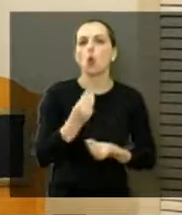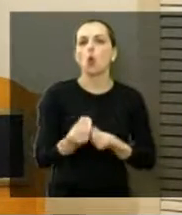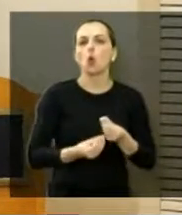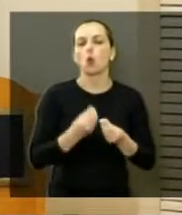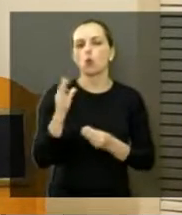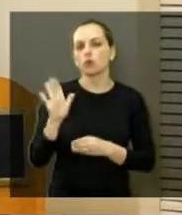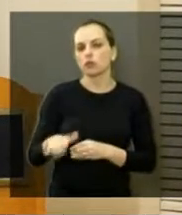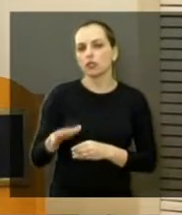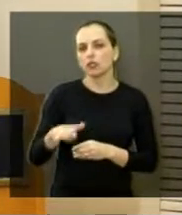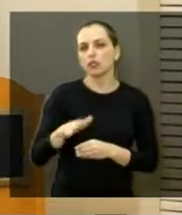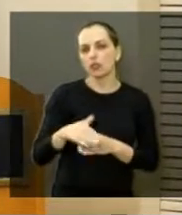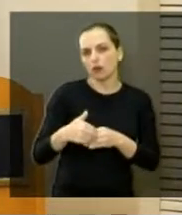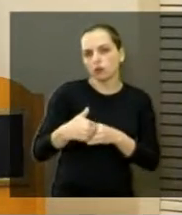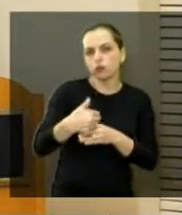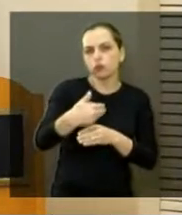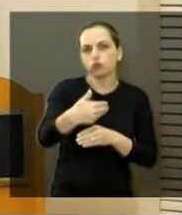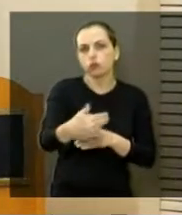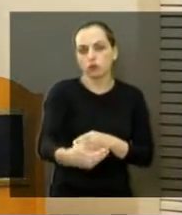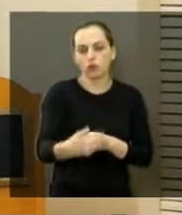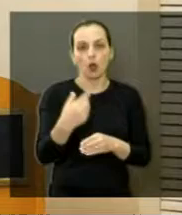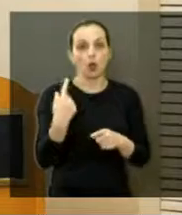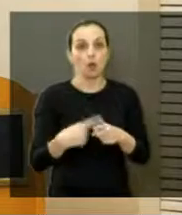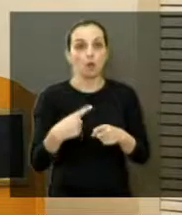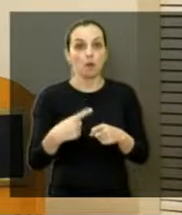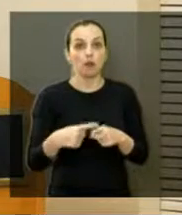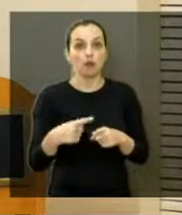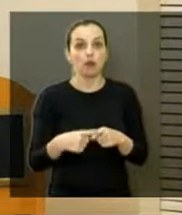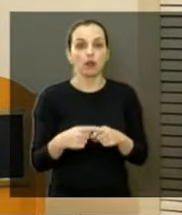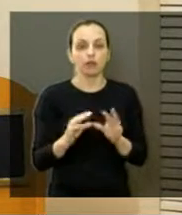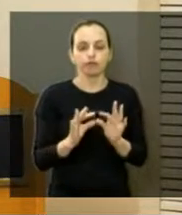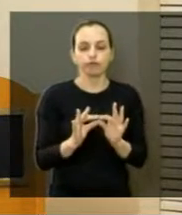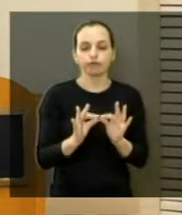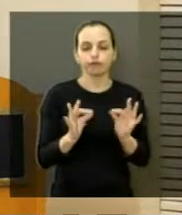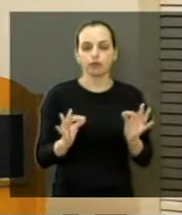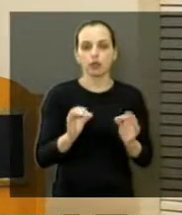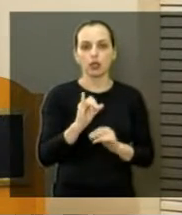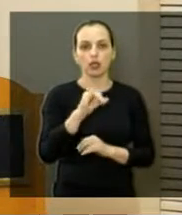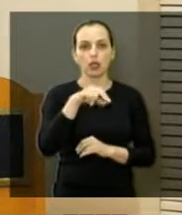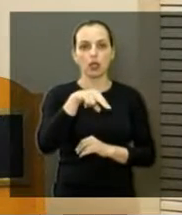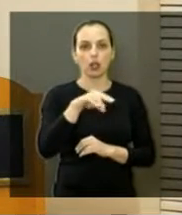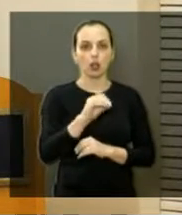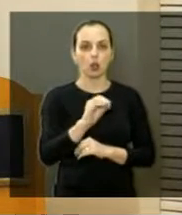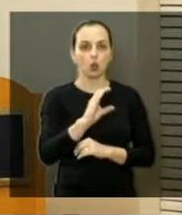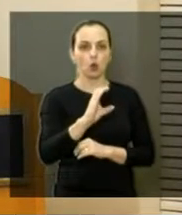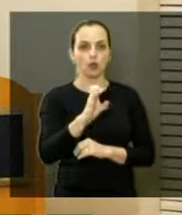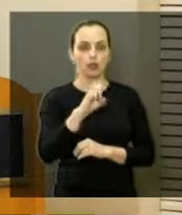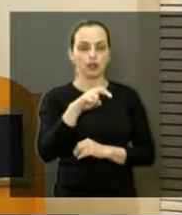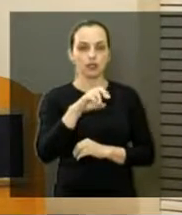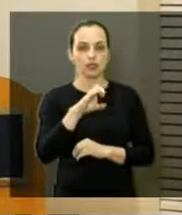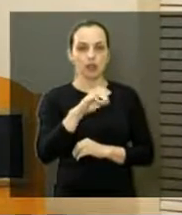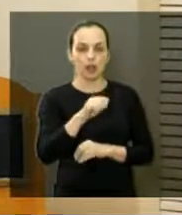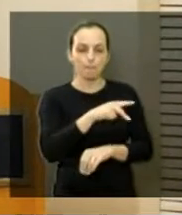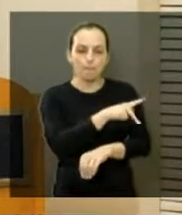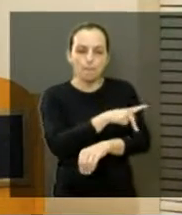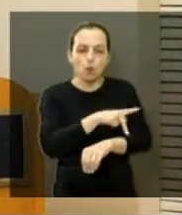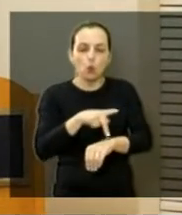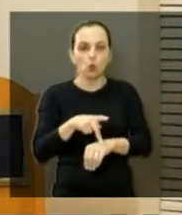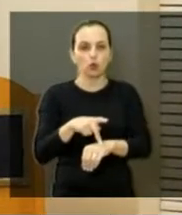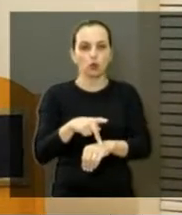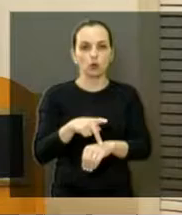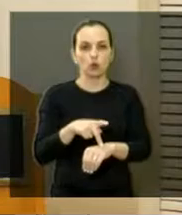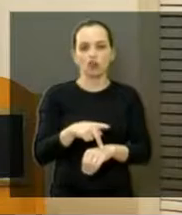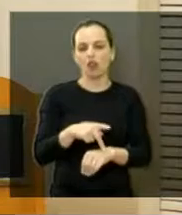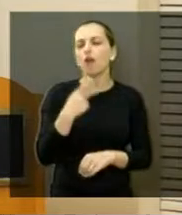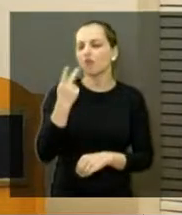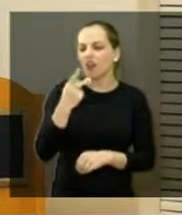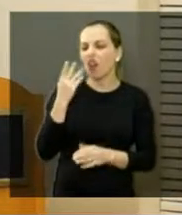daqui para frente? Haja visto que ainda estão no estado da inocência. Houve um comentário hoje aí que a pessoa falou, as crianças